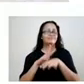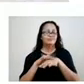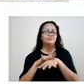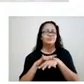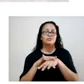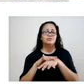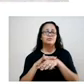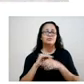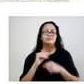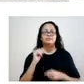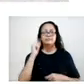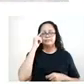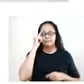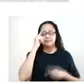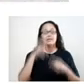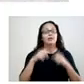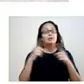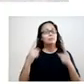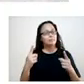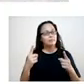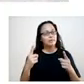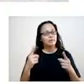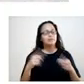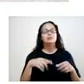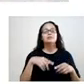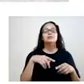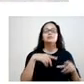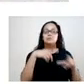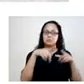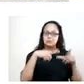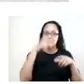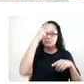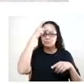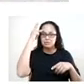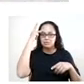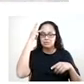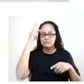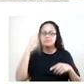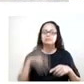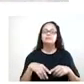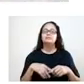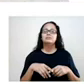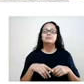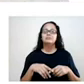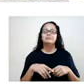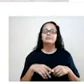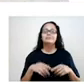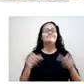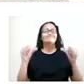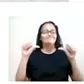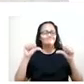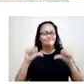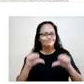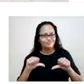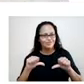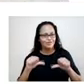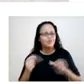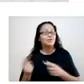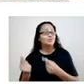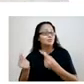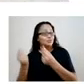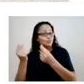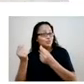pandemia. Mas os servos e os trabalhadores das cidades foram muito mais atingidos que os nobres,